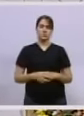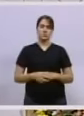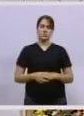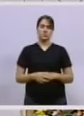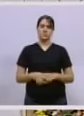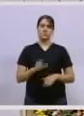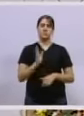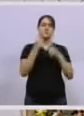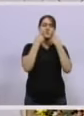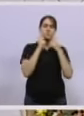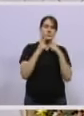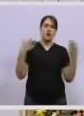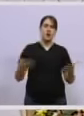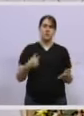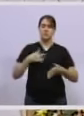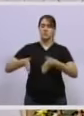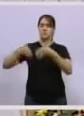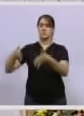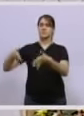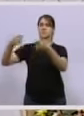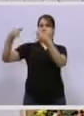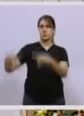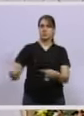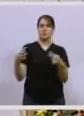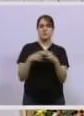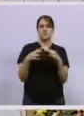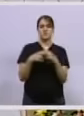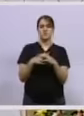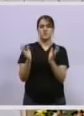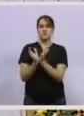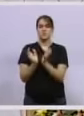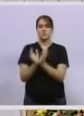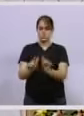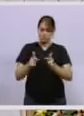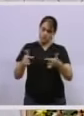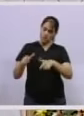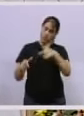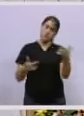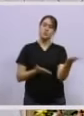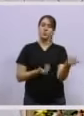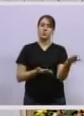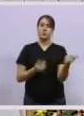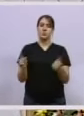de uma organização contra a violência. Vou lutar para que outros jovens não continuem morrendo.